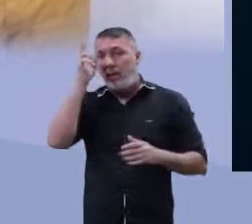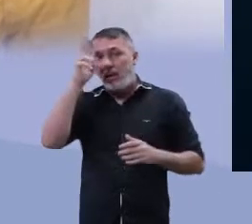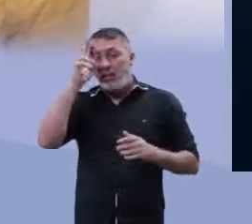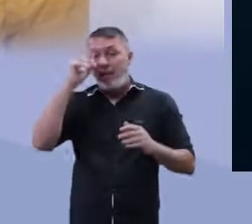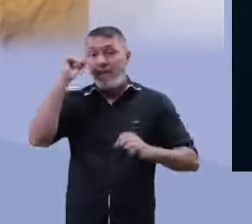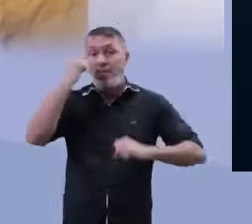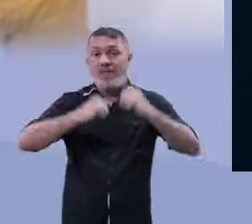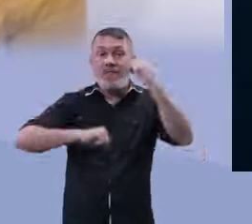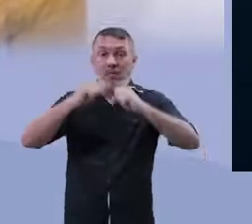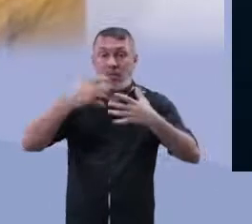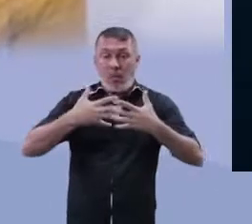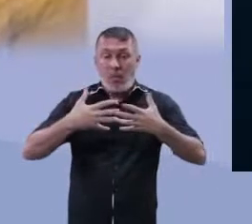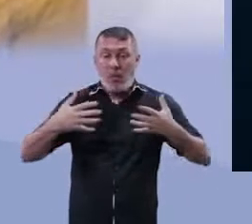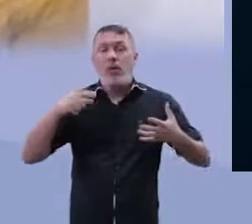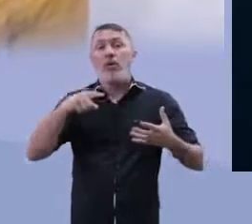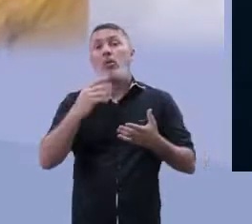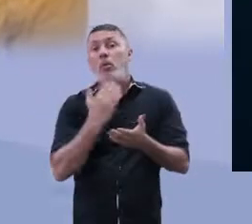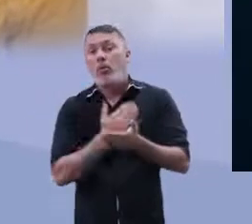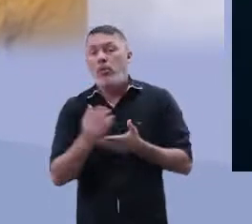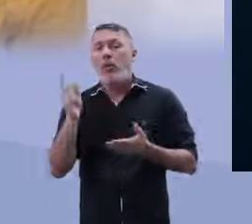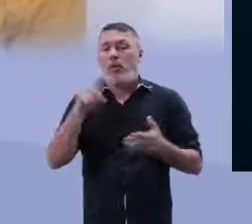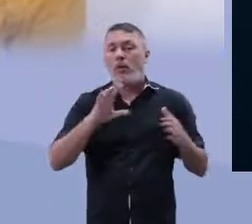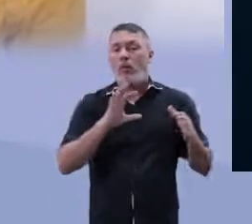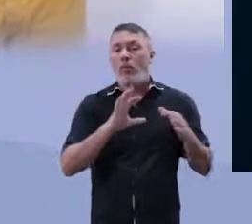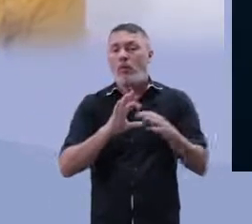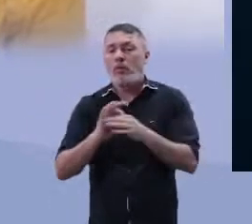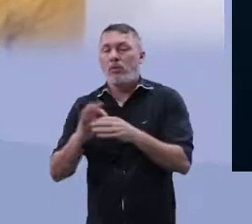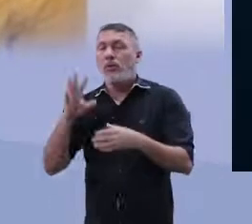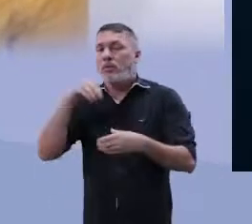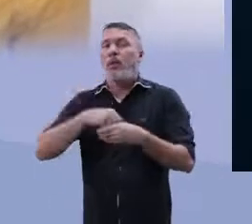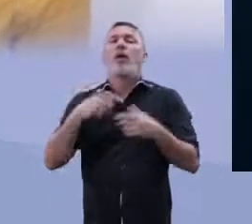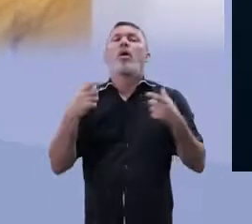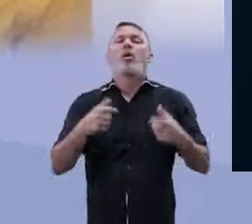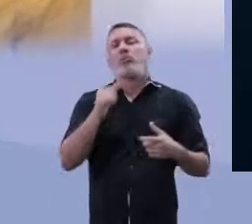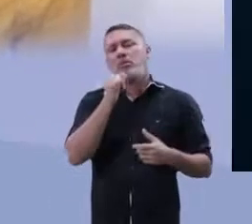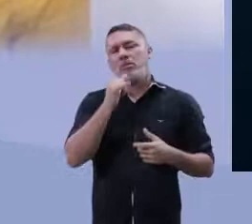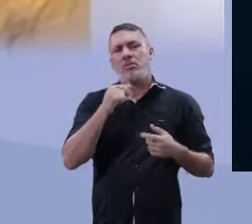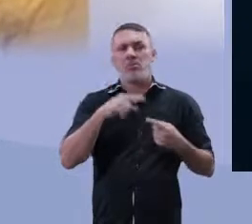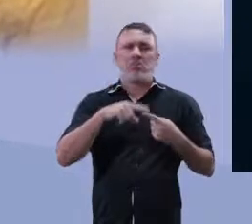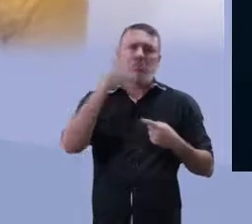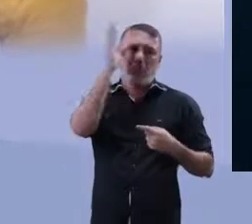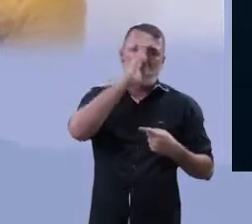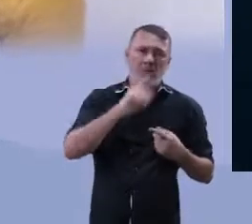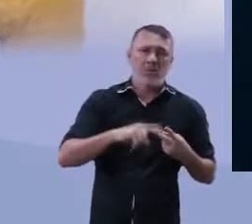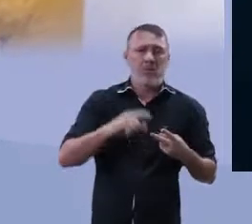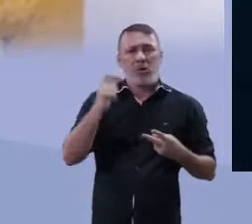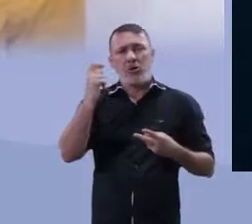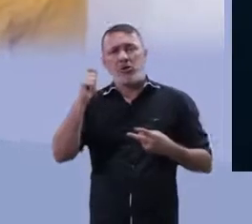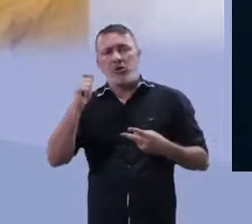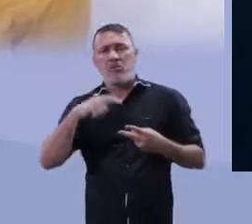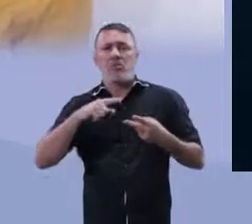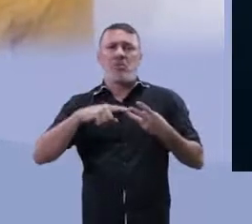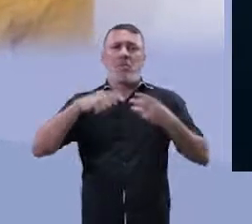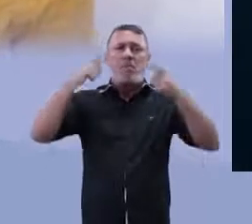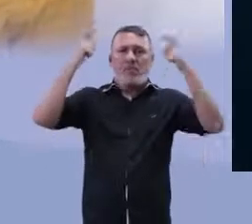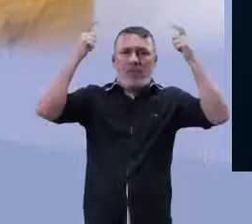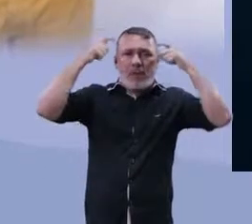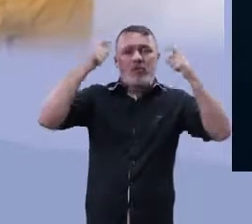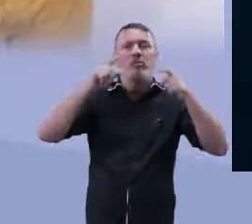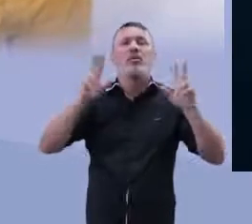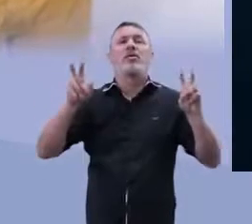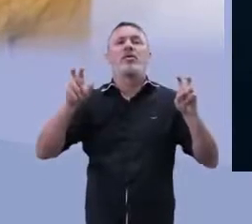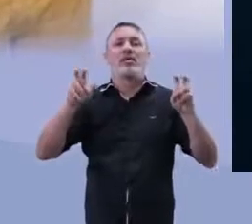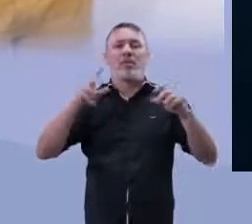essa industrialização ela deu num contexto onde países como Brasil, Argentina, México, do chamado mundo